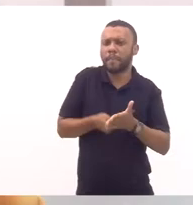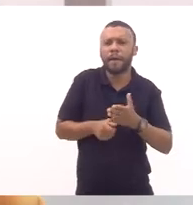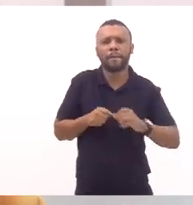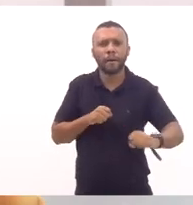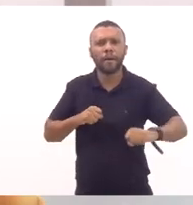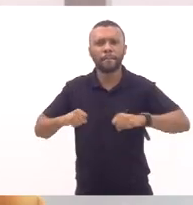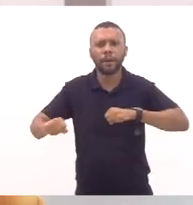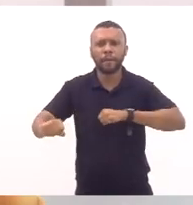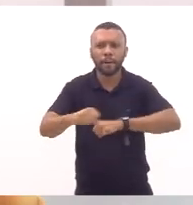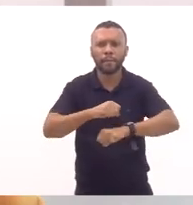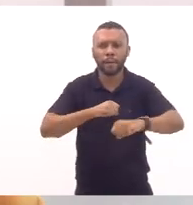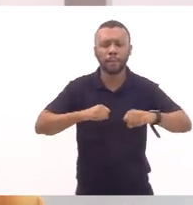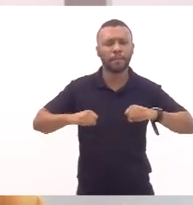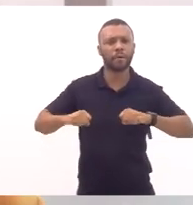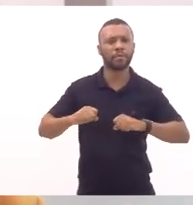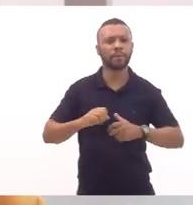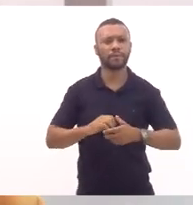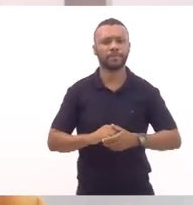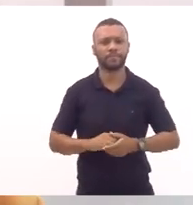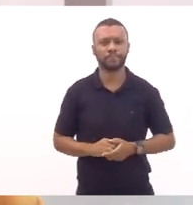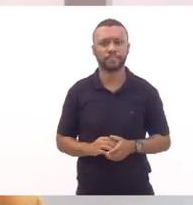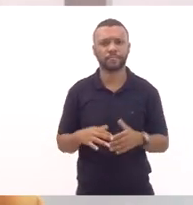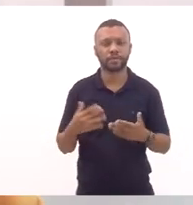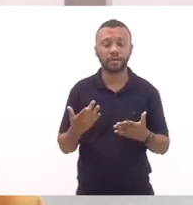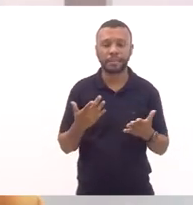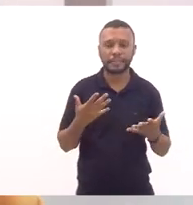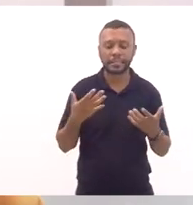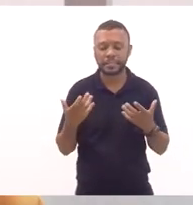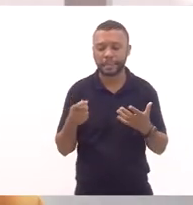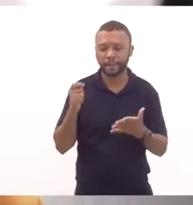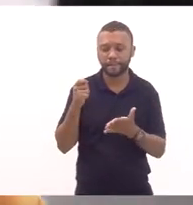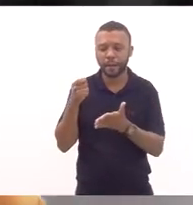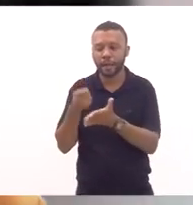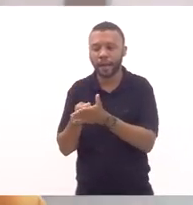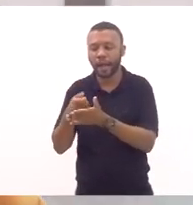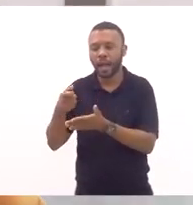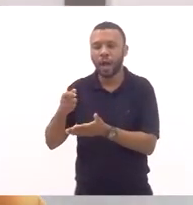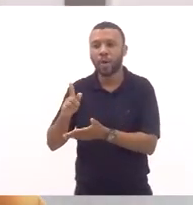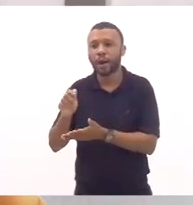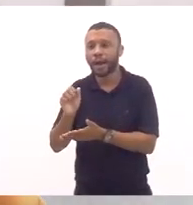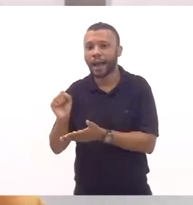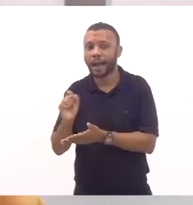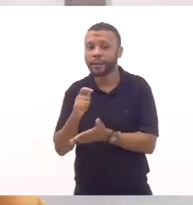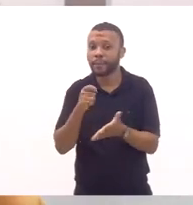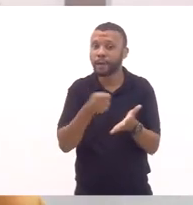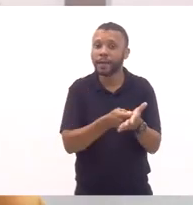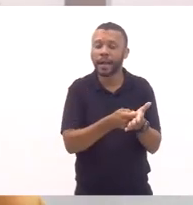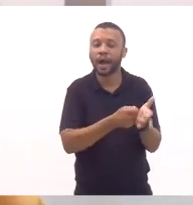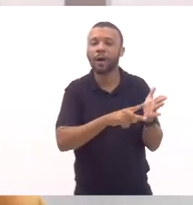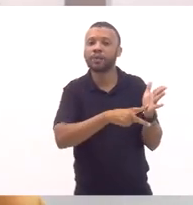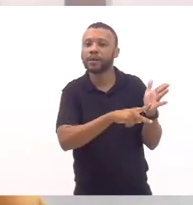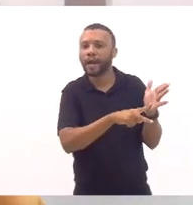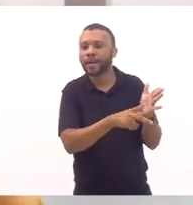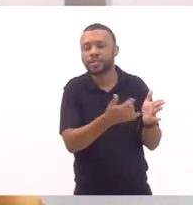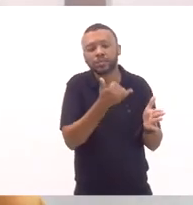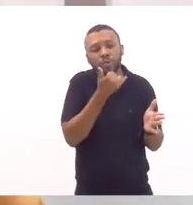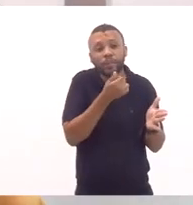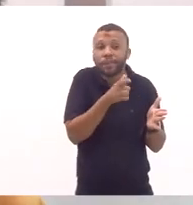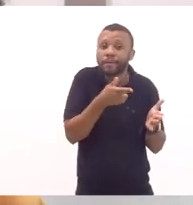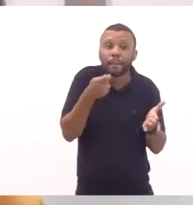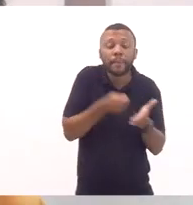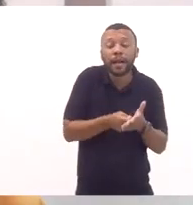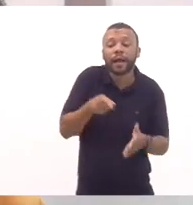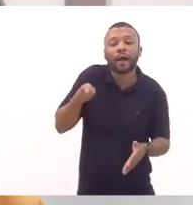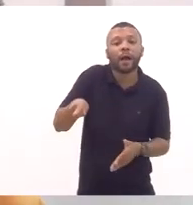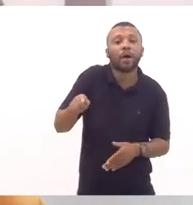trabalhador, entre pagar o botijão de gás e pagar o seu sindicato, ele paga o botijão de gás,